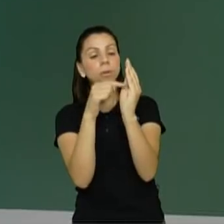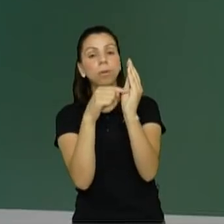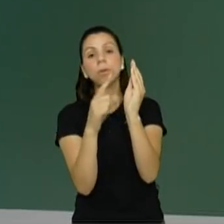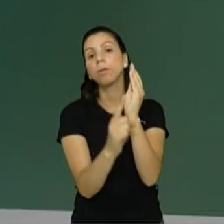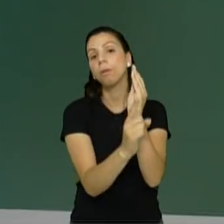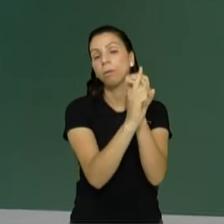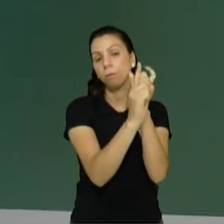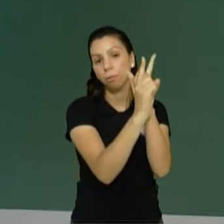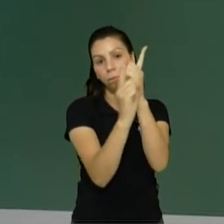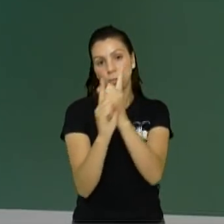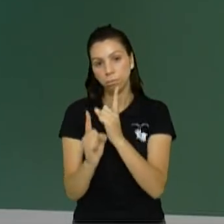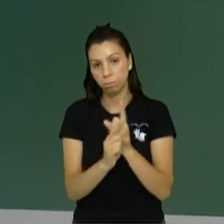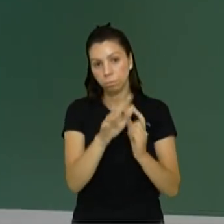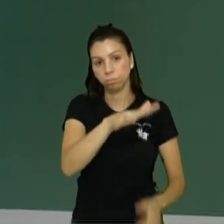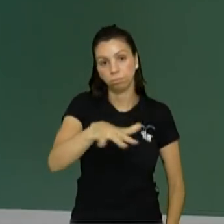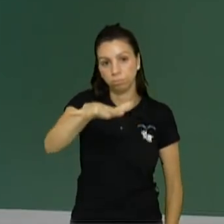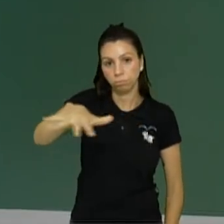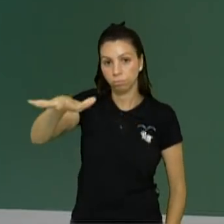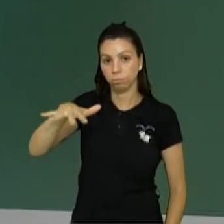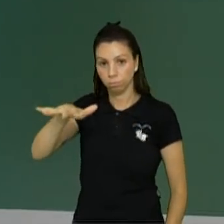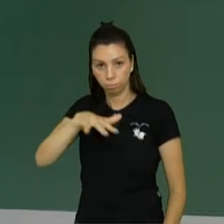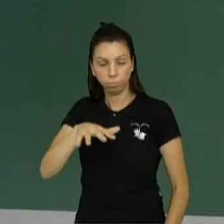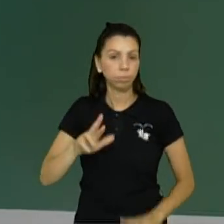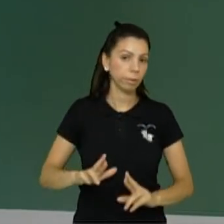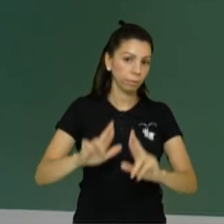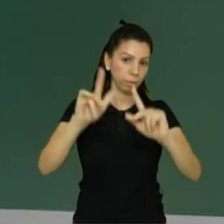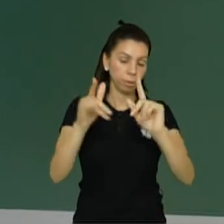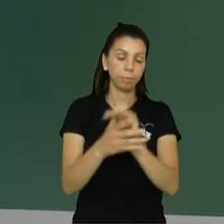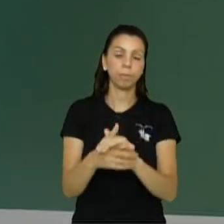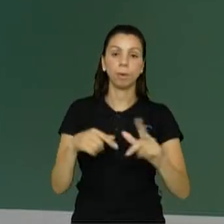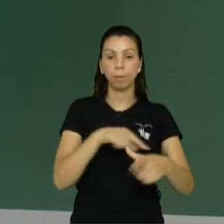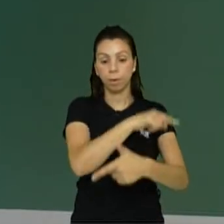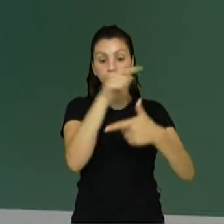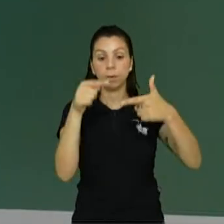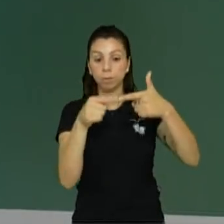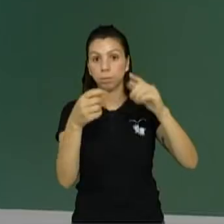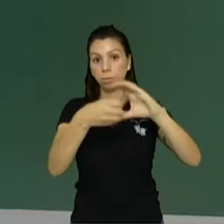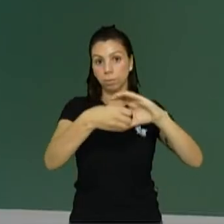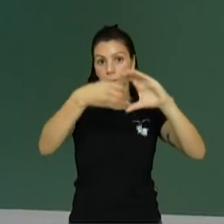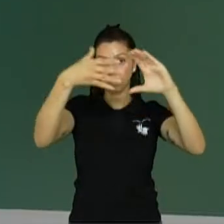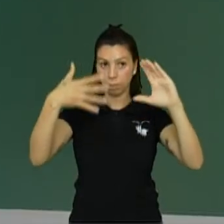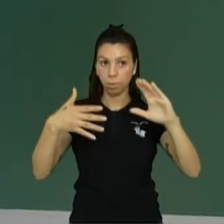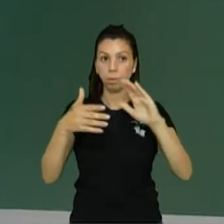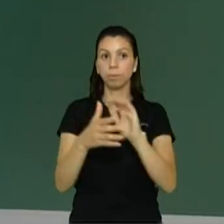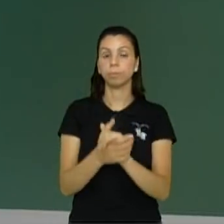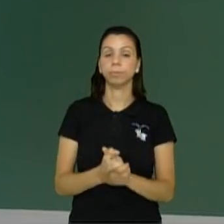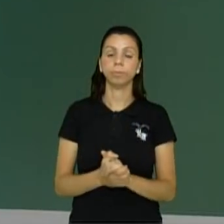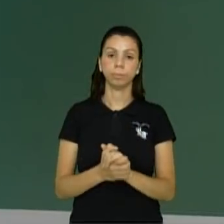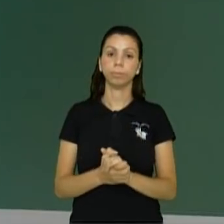vários ambientes. Isso é bem legal. Então, segunda característica desse grupo, eles fazem ecdise.